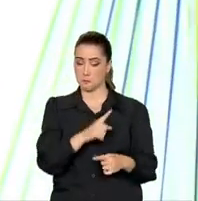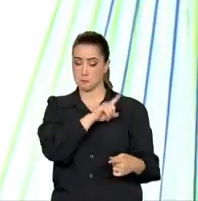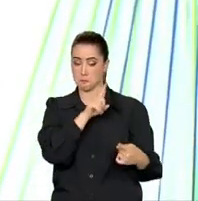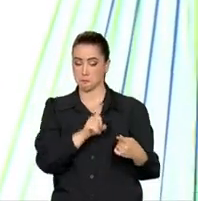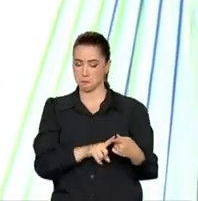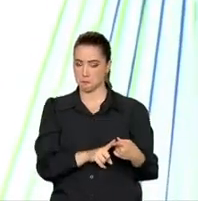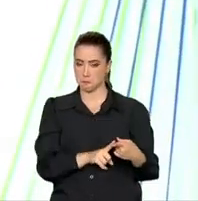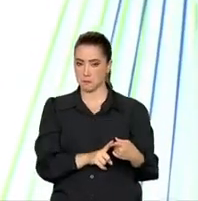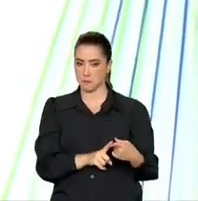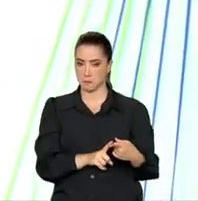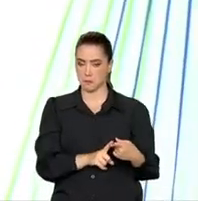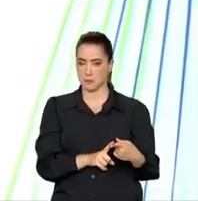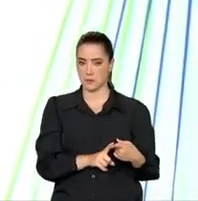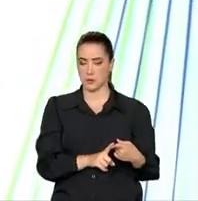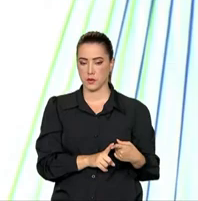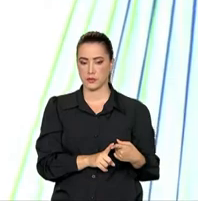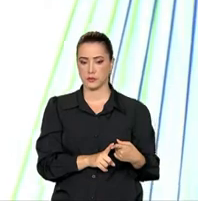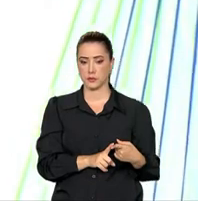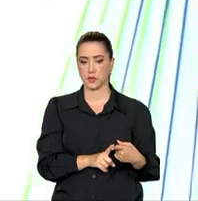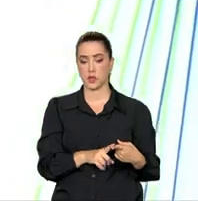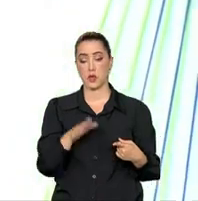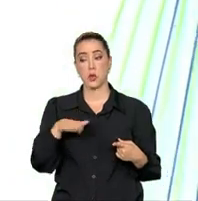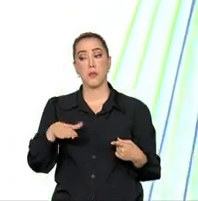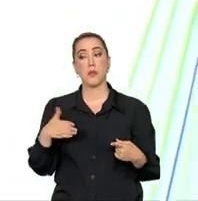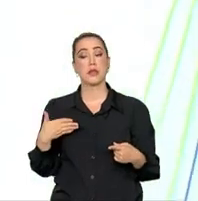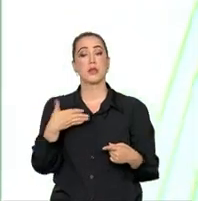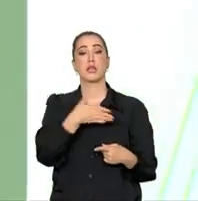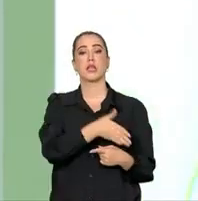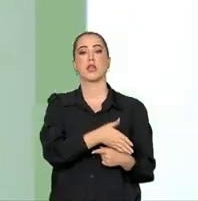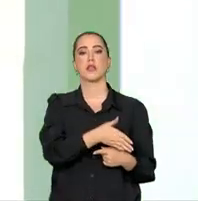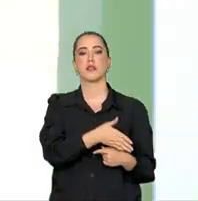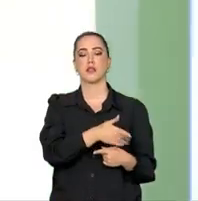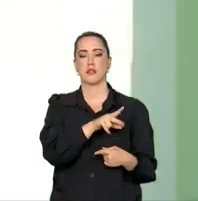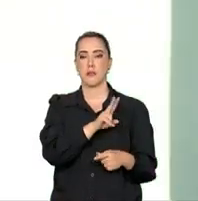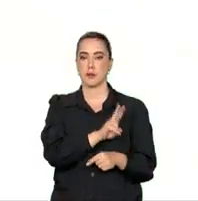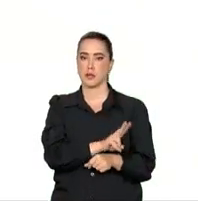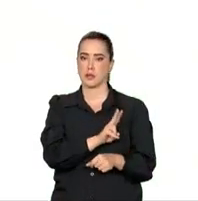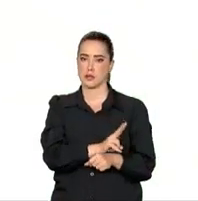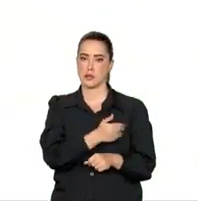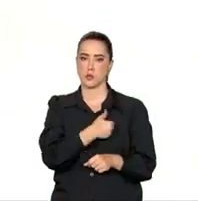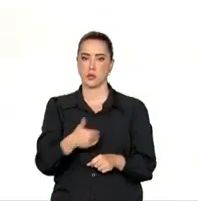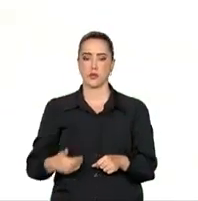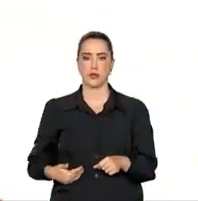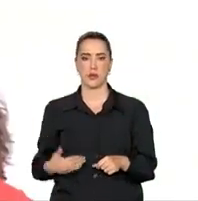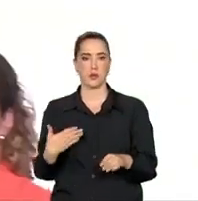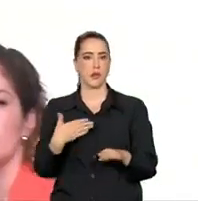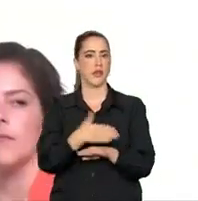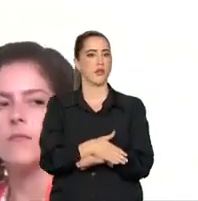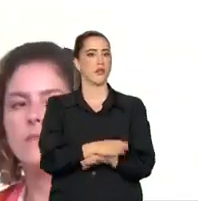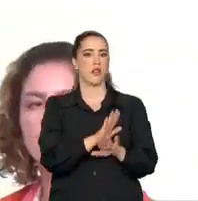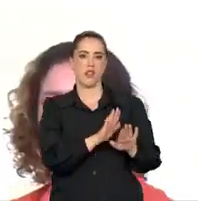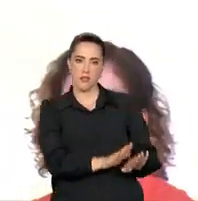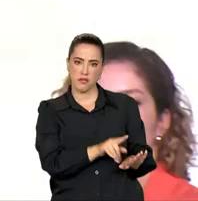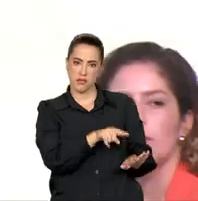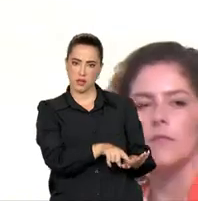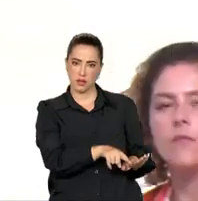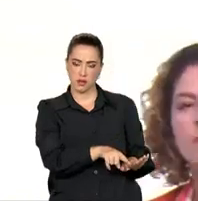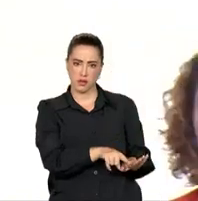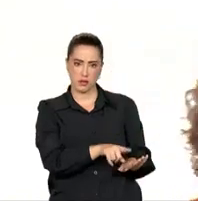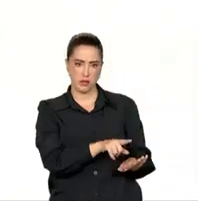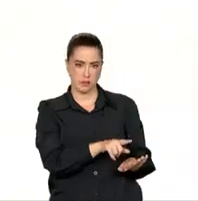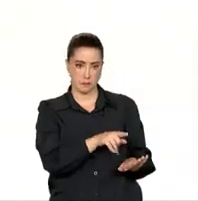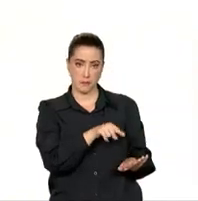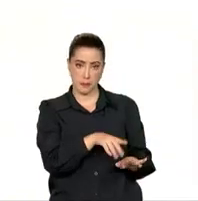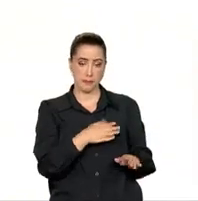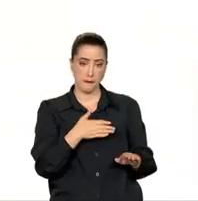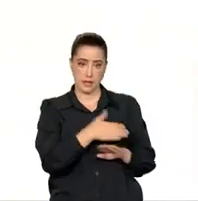primeira delas, quando entra na rede de proteção, não sai mais. Não deixa mais de